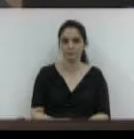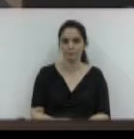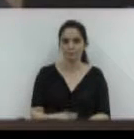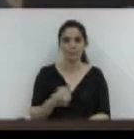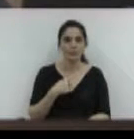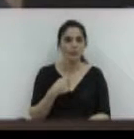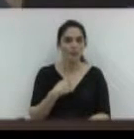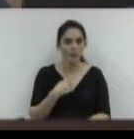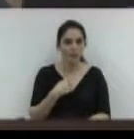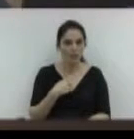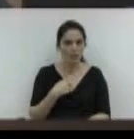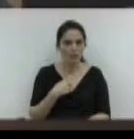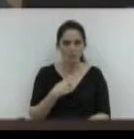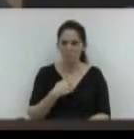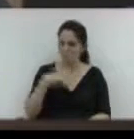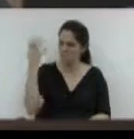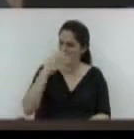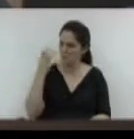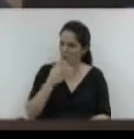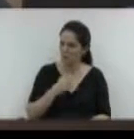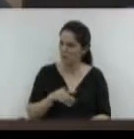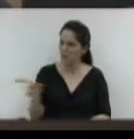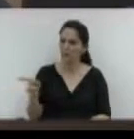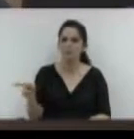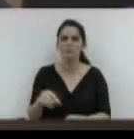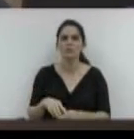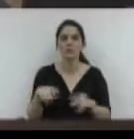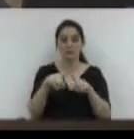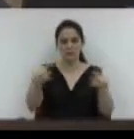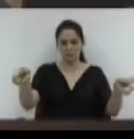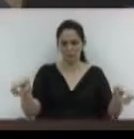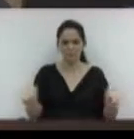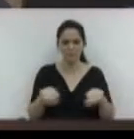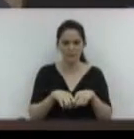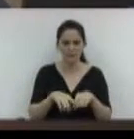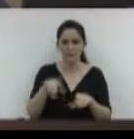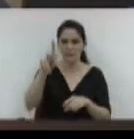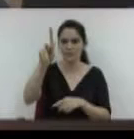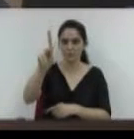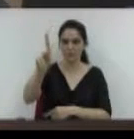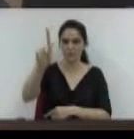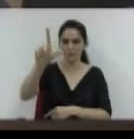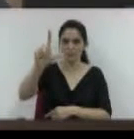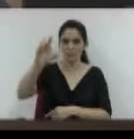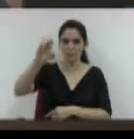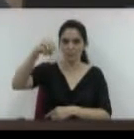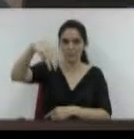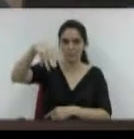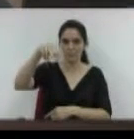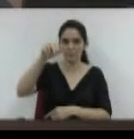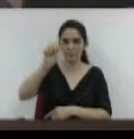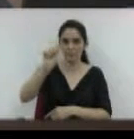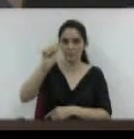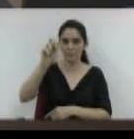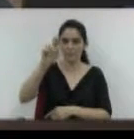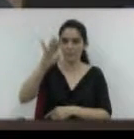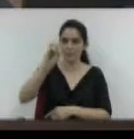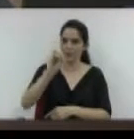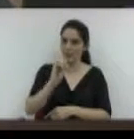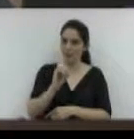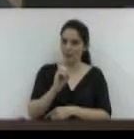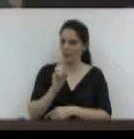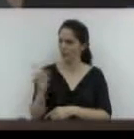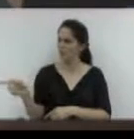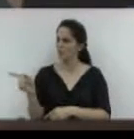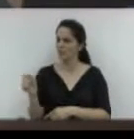Nele dentro do plenário. Chamei a atenção dele no plenário porque o que acontece? Ele ajudou um vereador e não